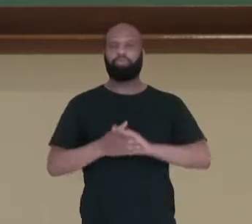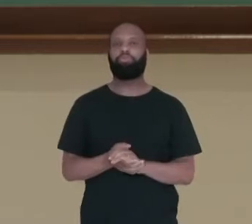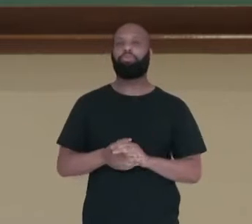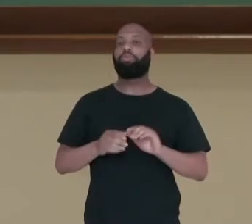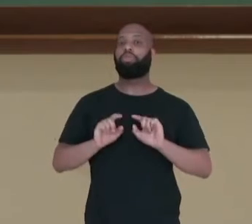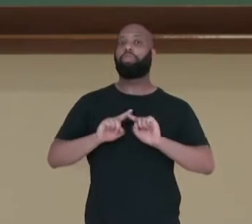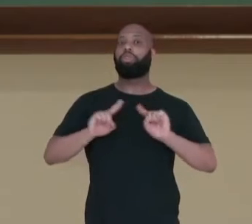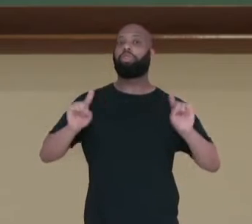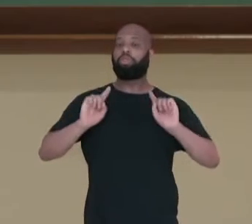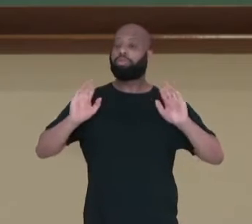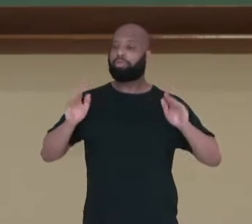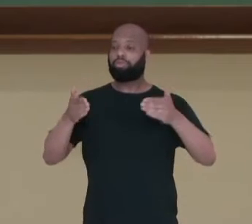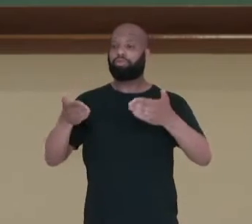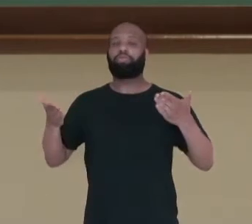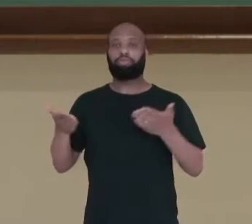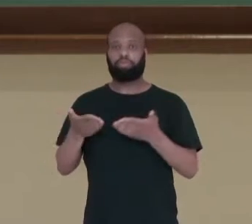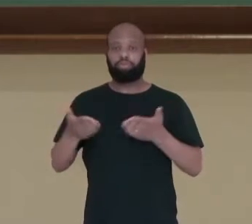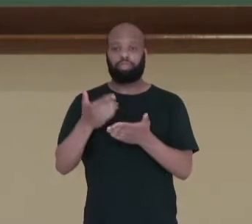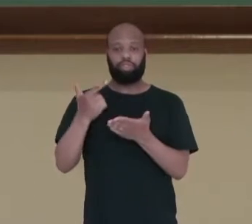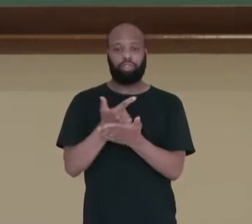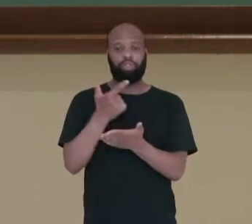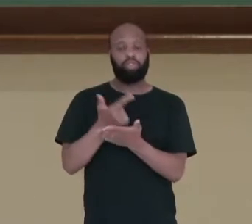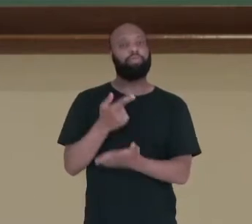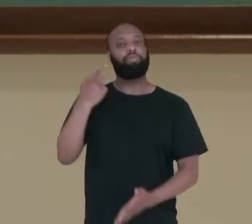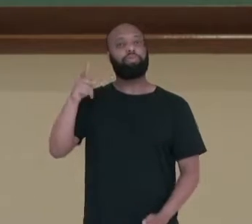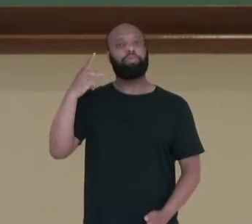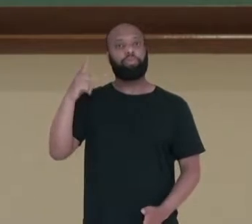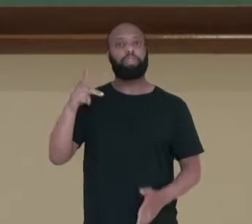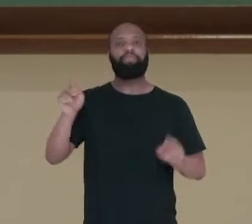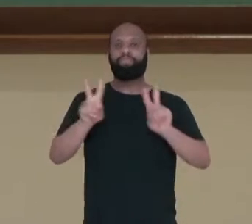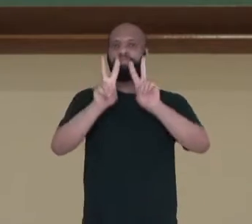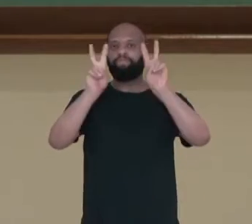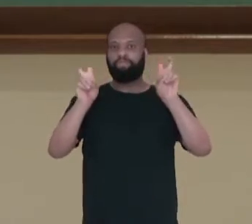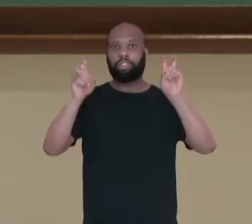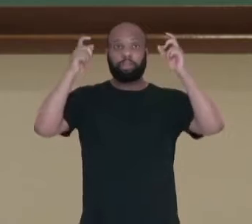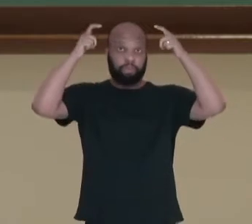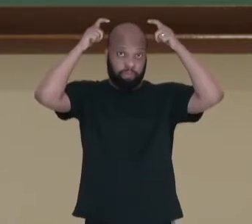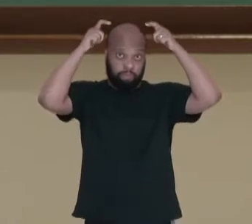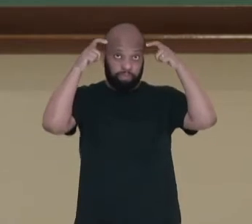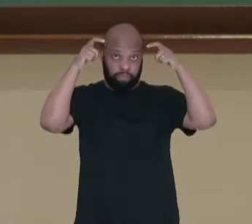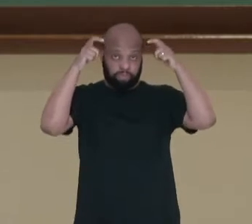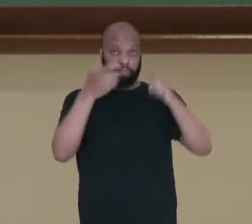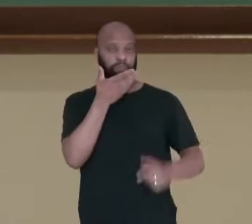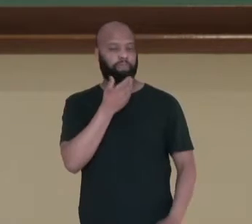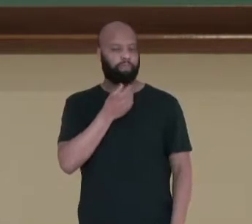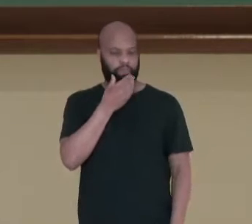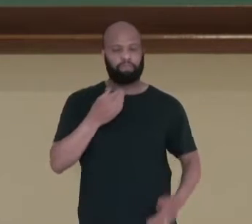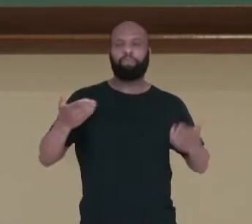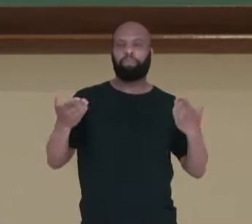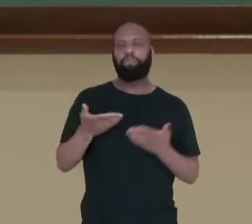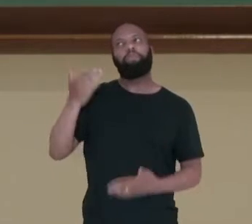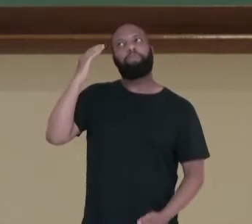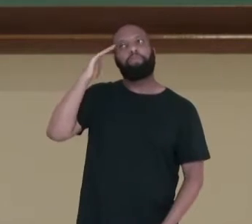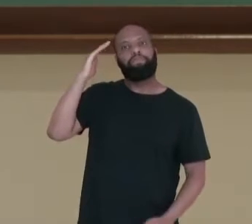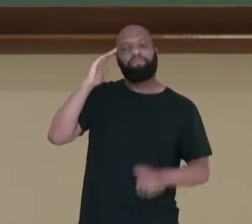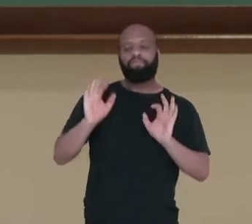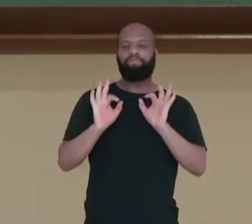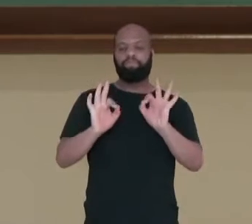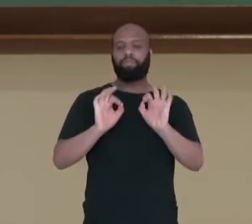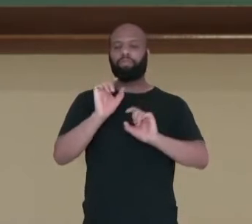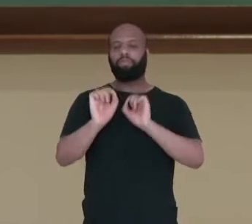mais precisamente a sua obra-prima, O Príncipe. Então vamos entender melhor